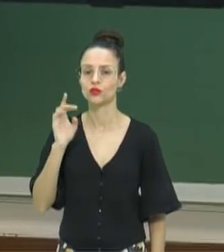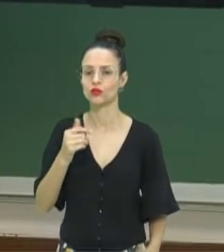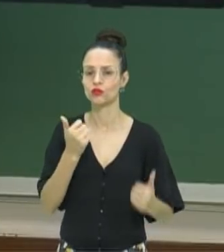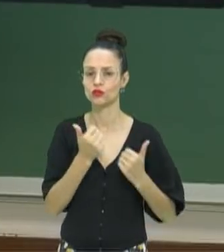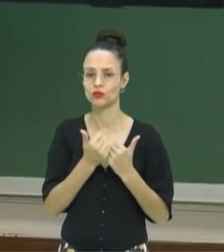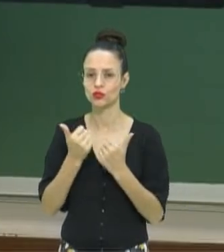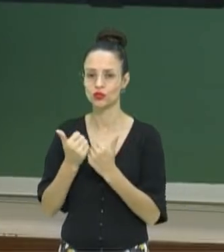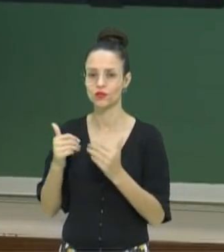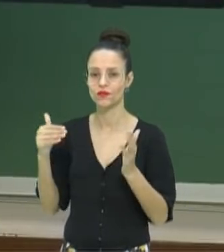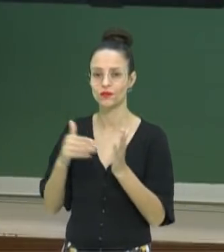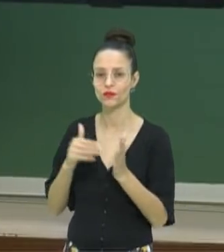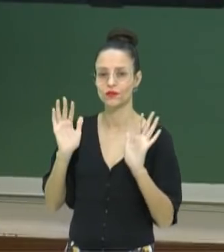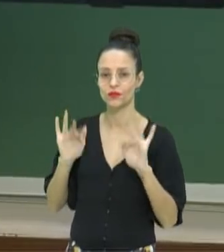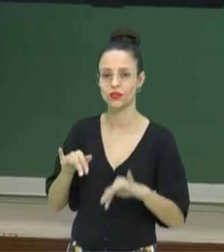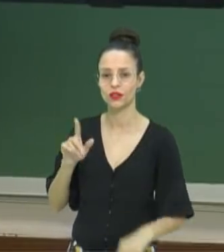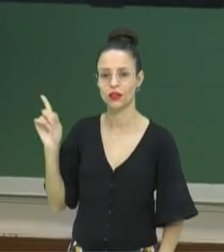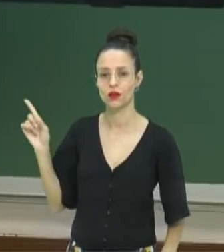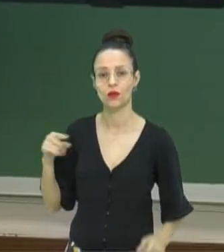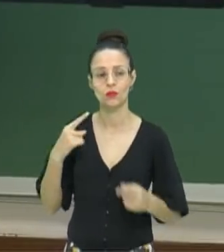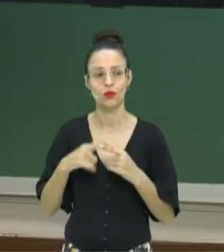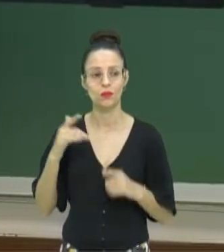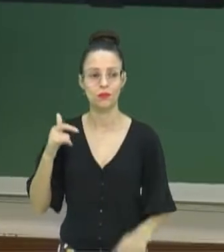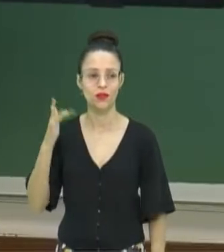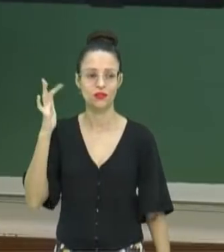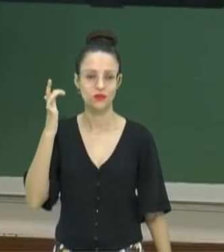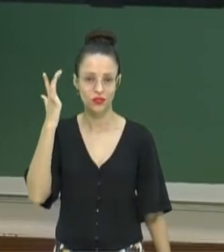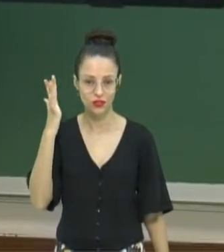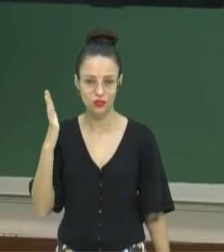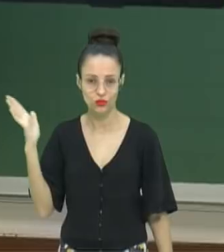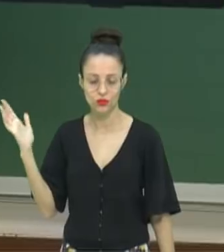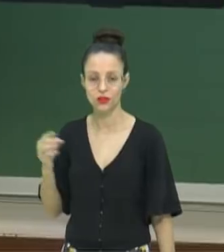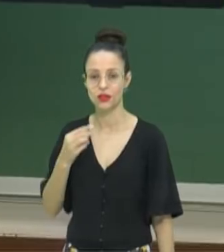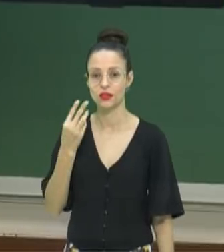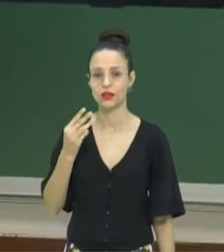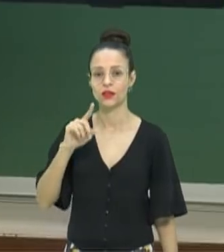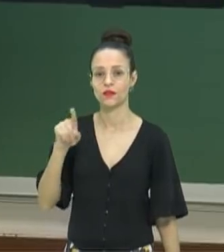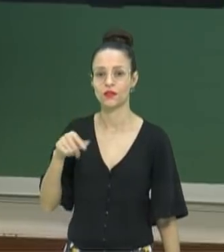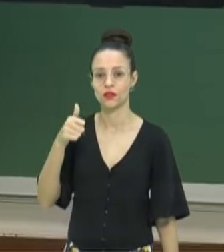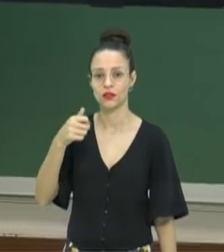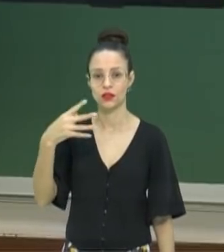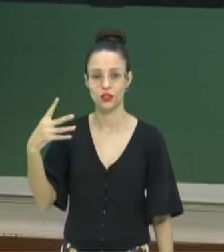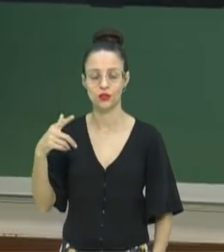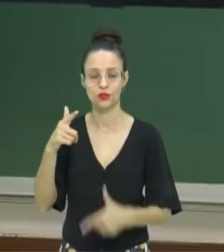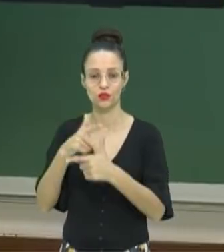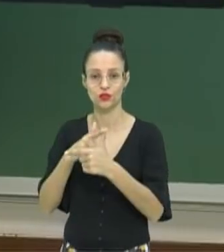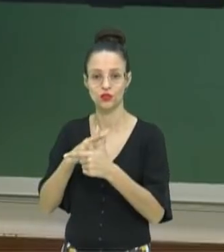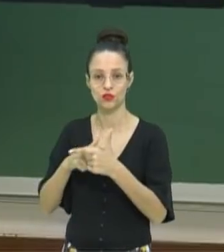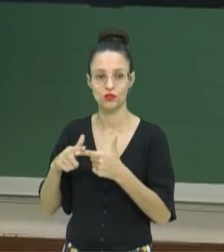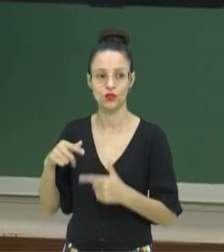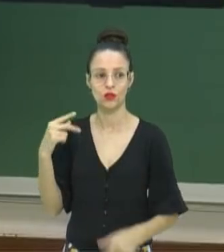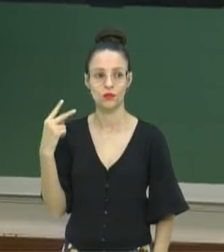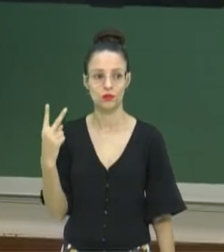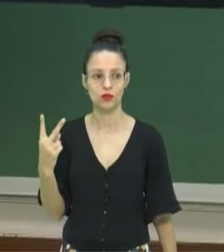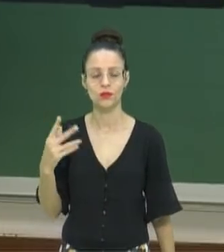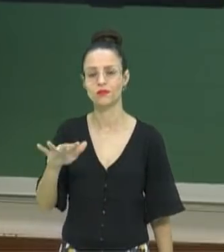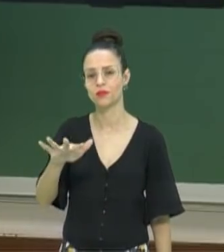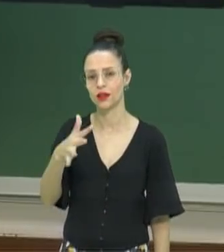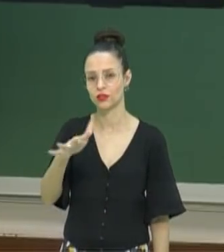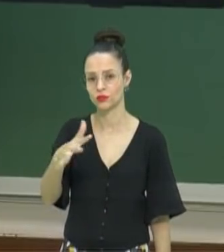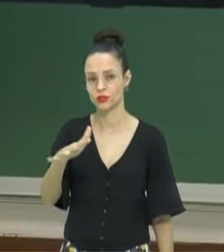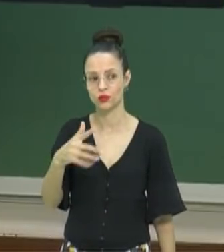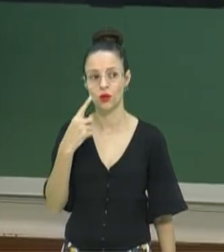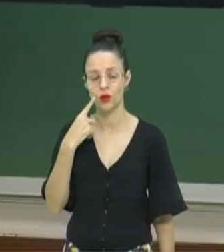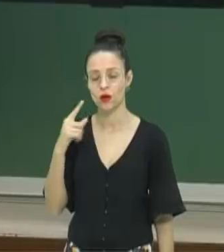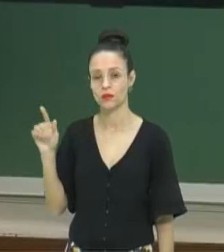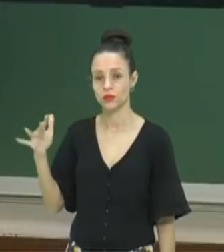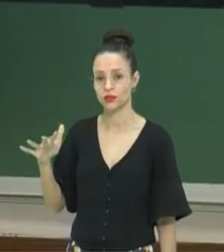π aqui no final, porque ficou mais fácil. 3,14 dividido por 2, aproximadamente, ó, o tiozinho